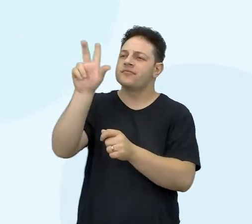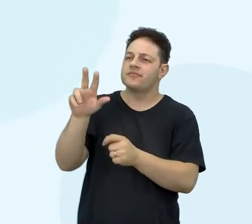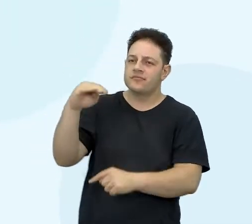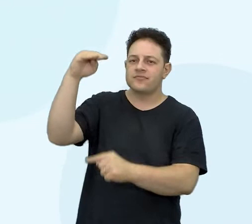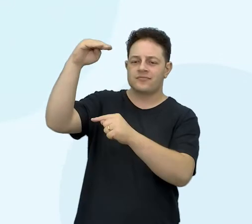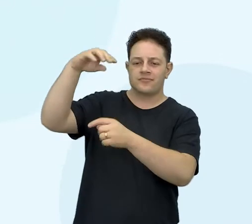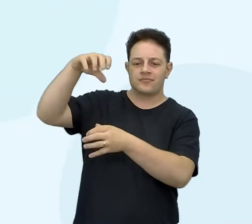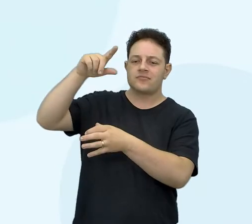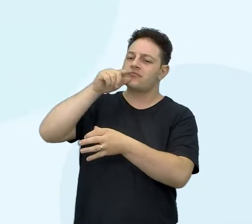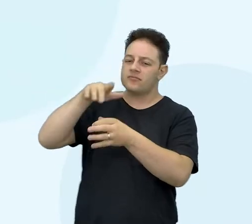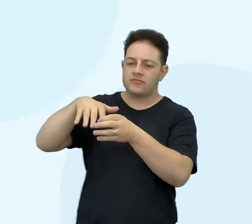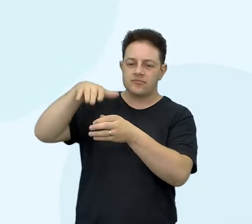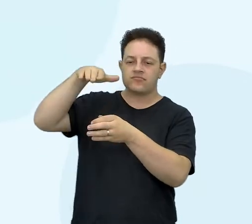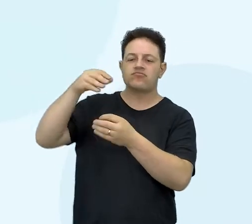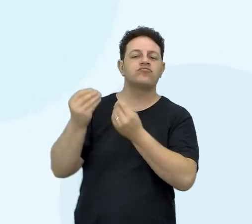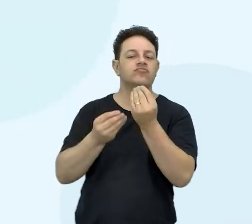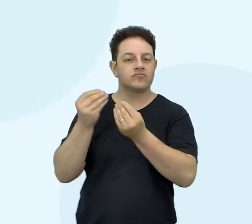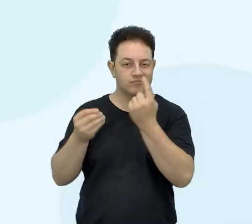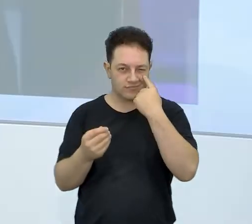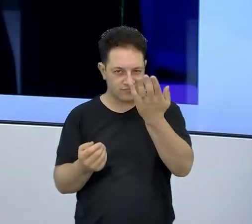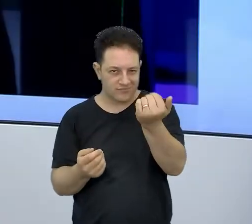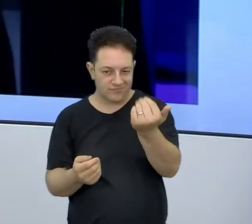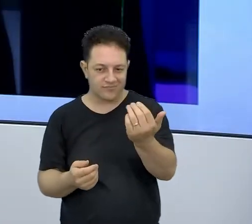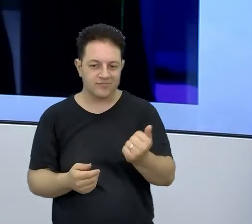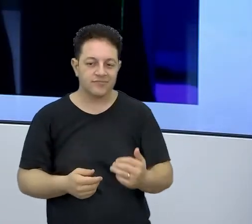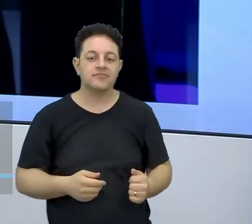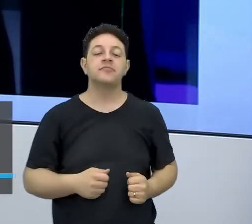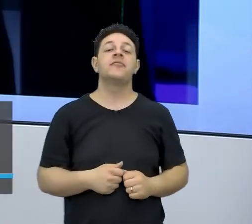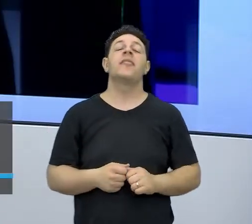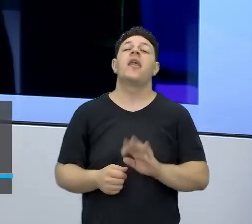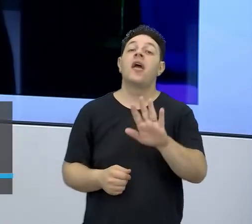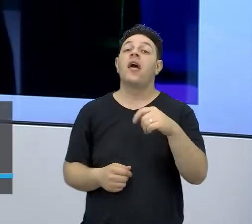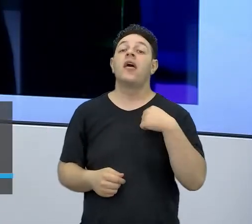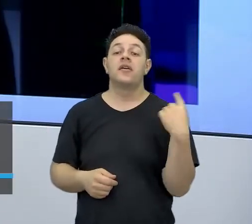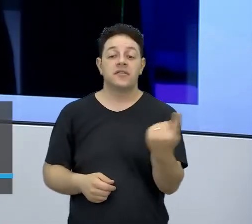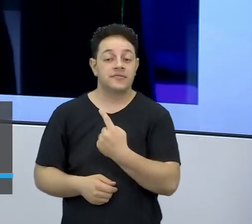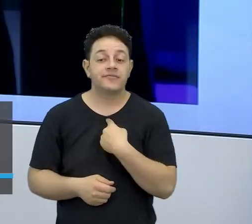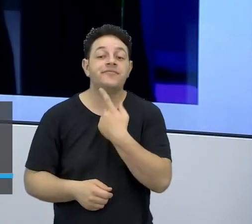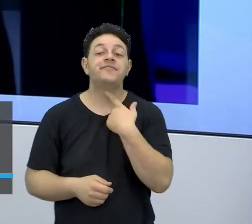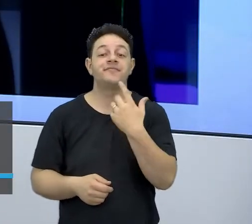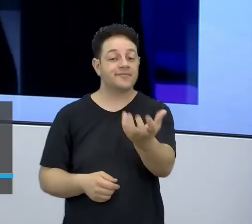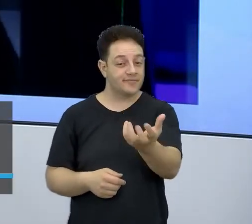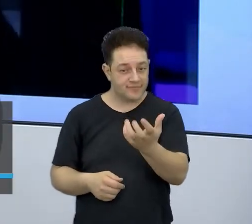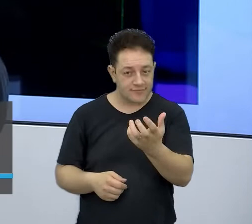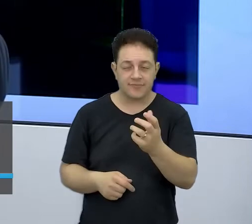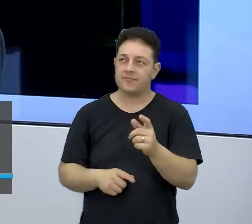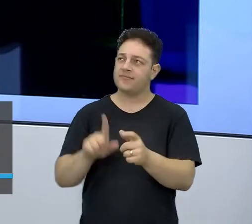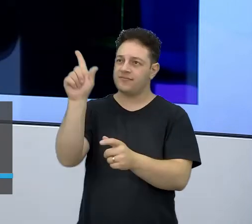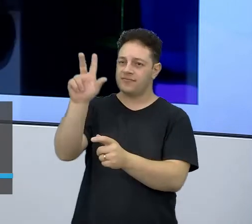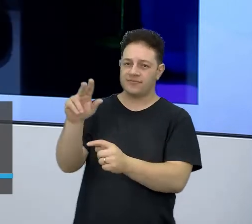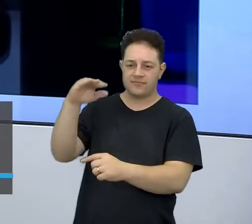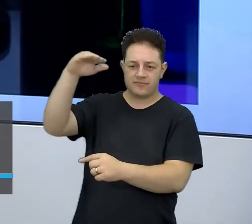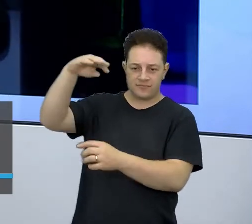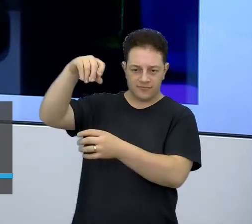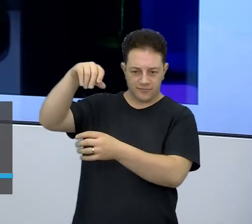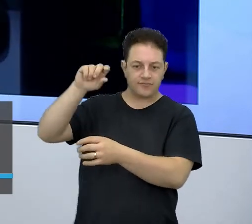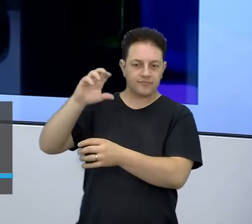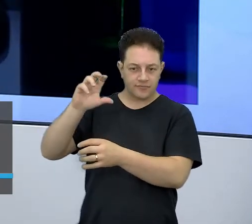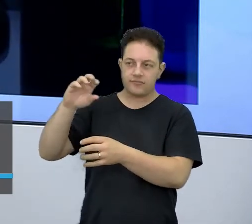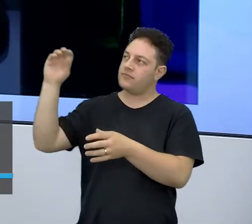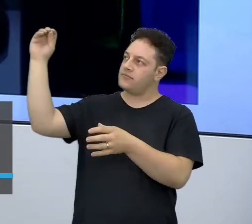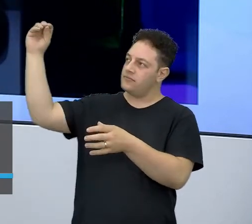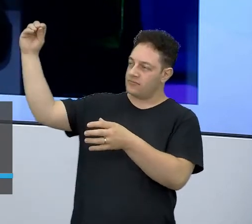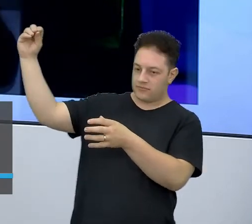luz. Volta aqui um minutinho para mim. A gente quer que simplesmente a luz entre por